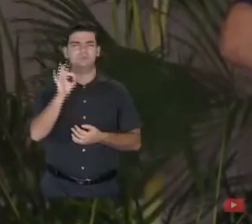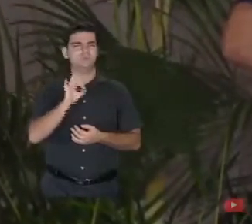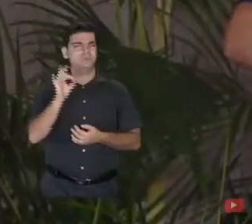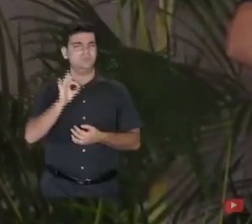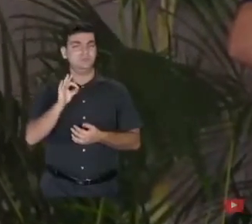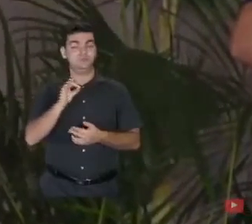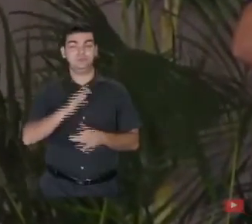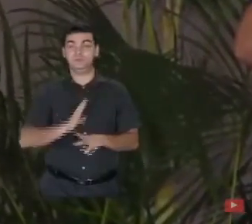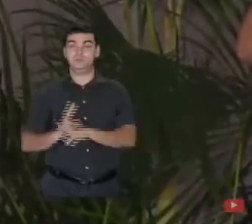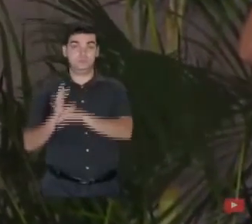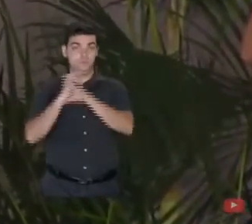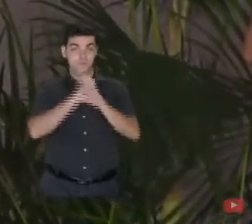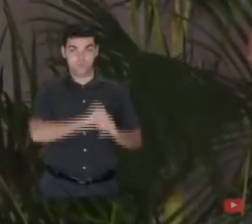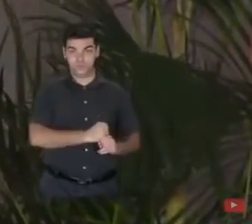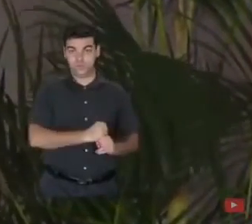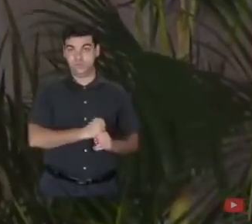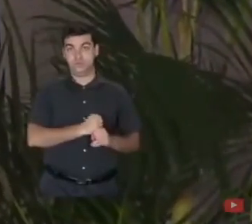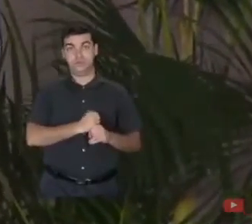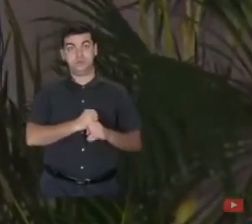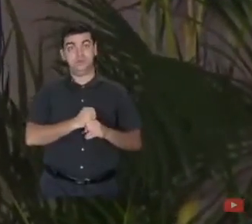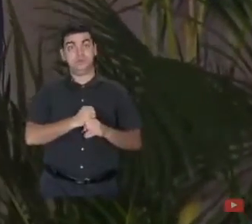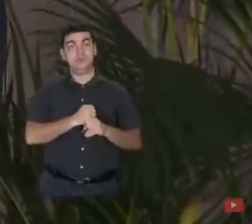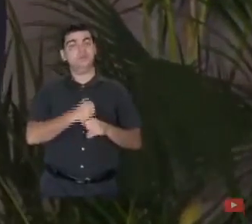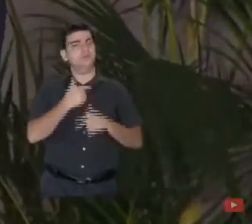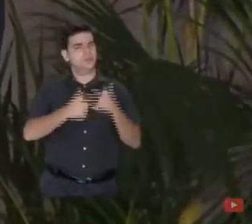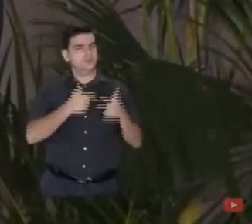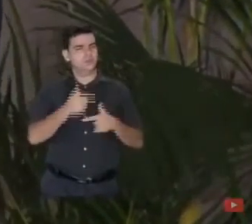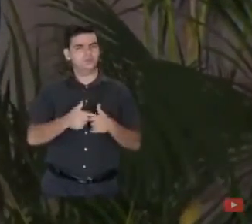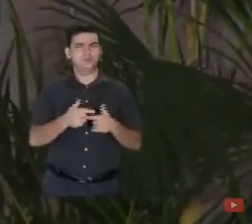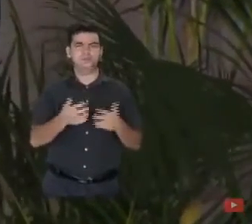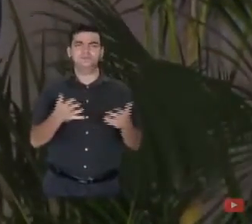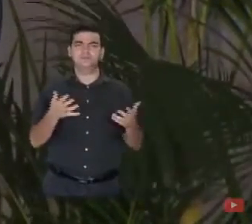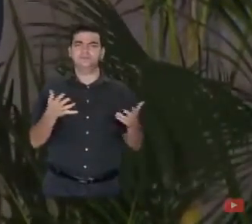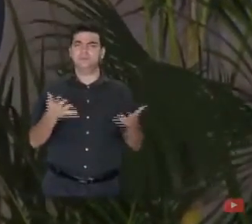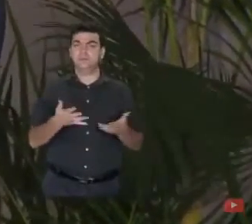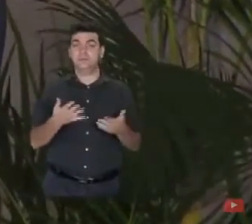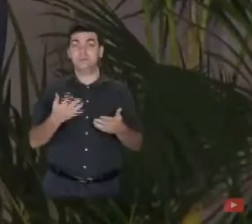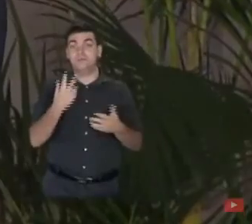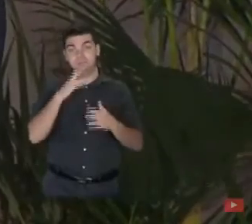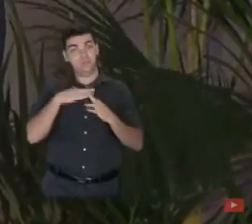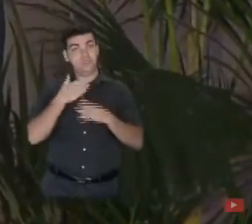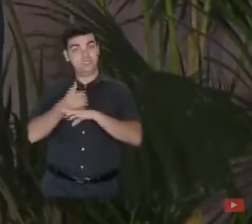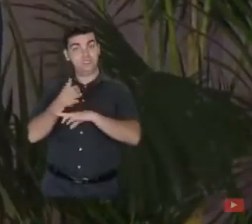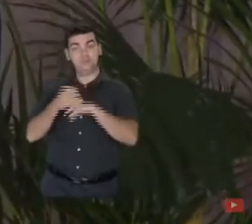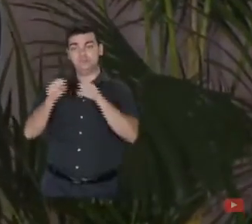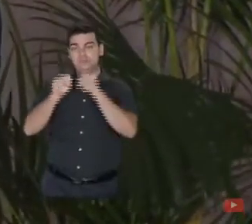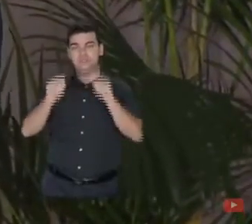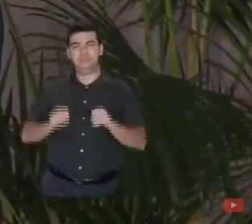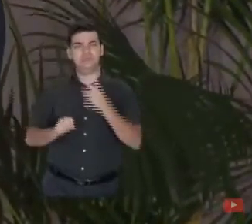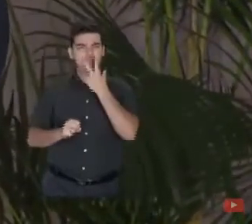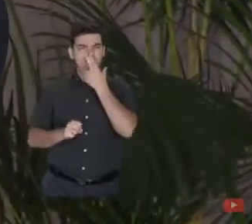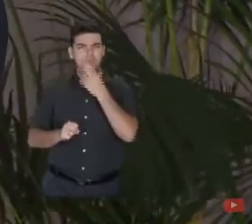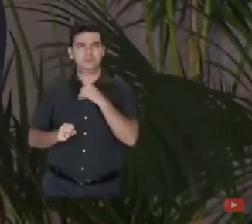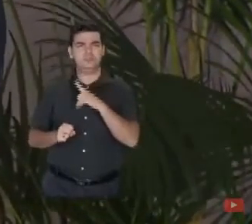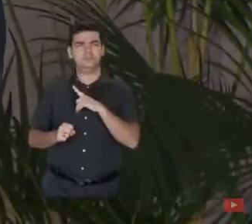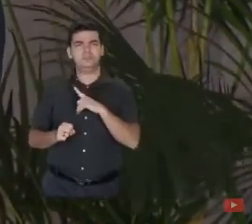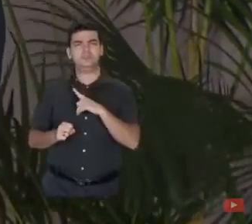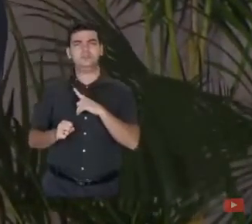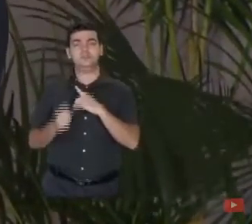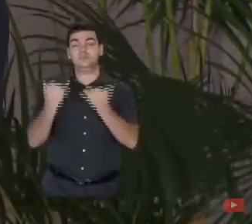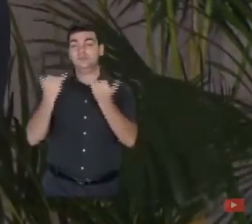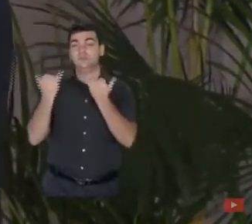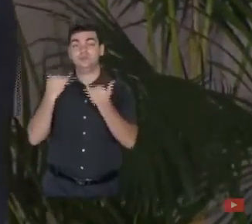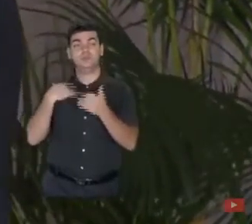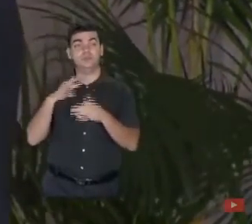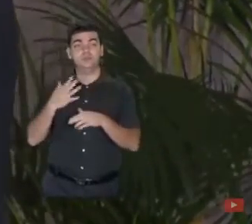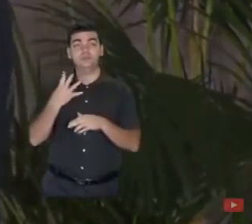sistema trabalhando ainda de forma precária. Mas a gente acessou agora há pouco no sistema, salvo engano, o que foi divulgado